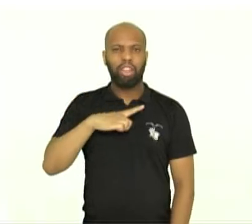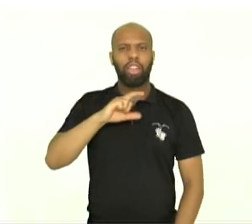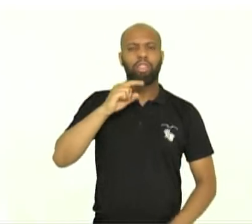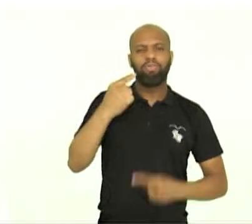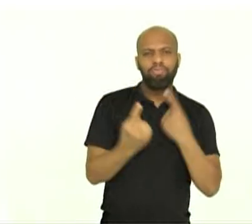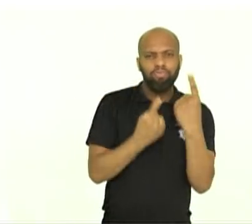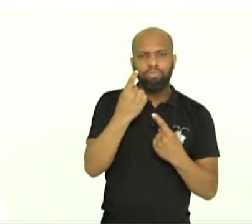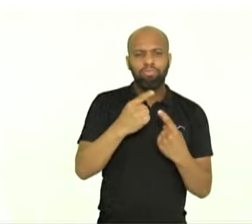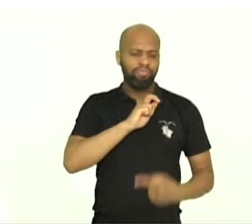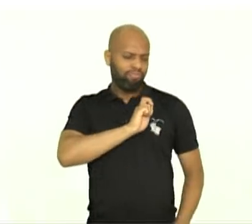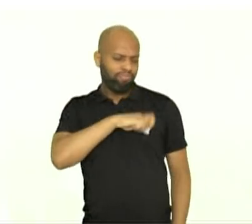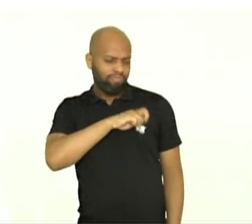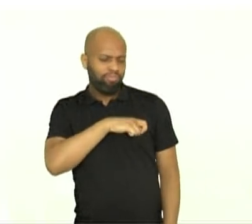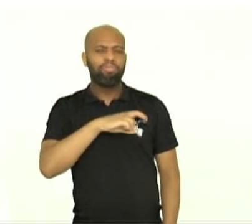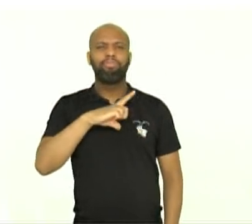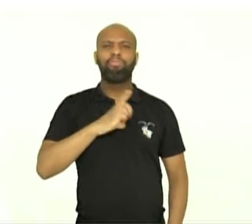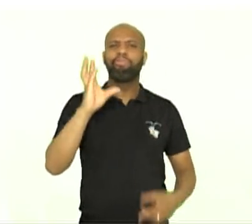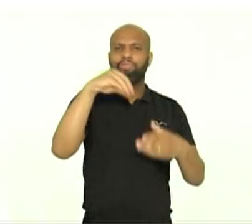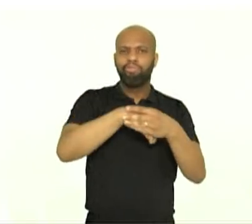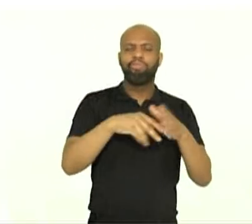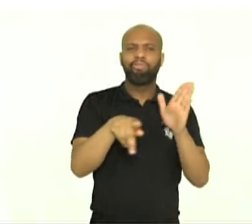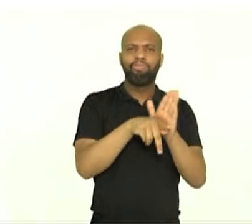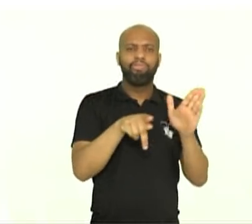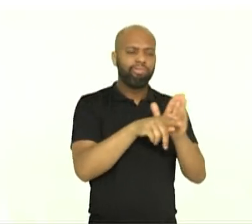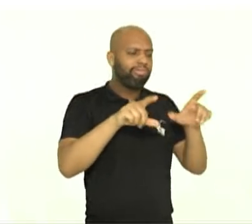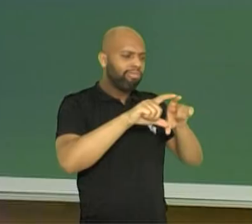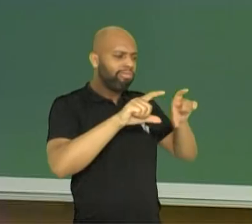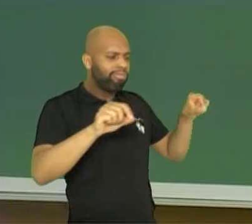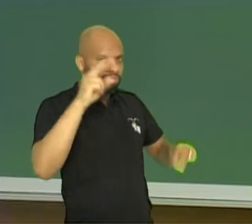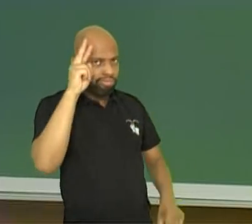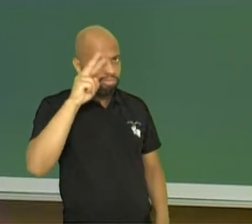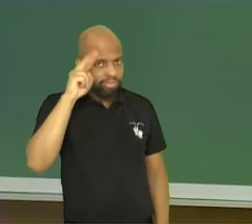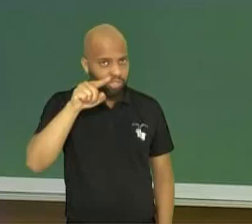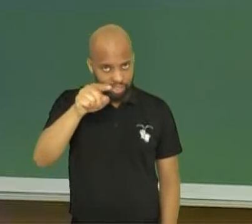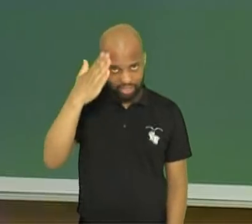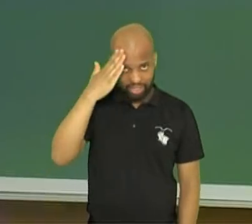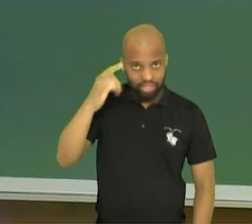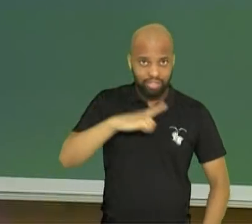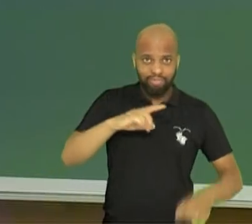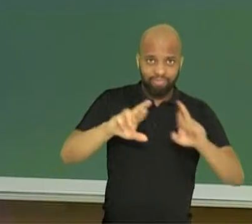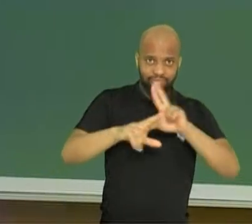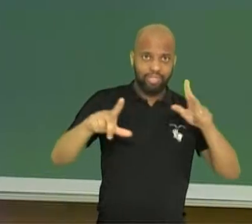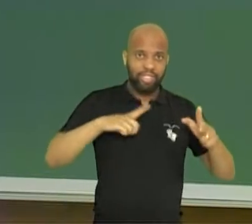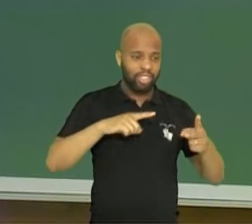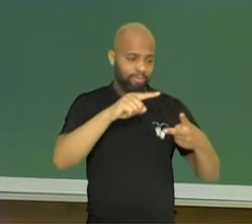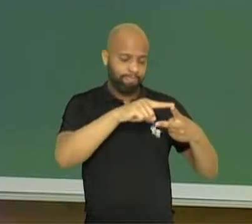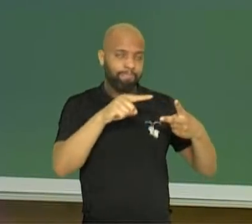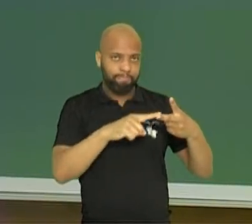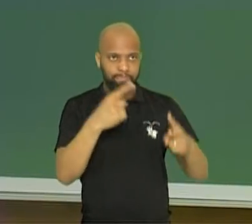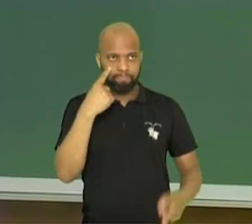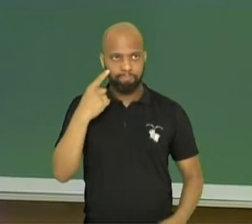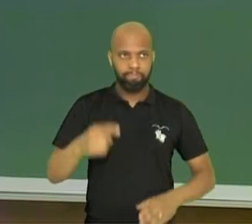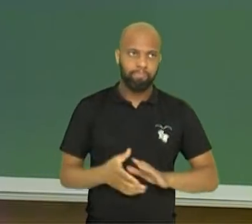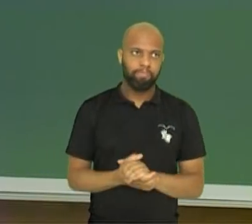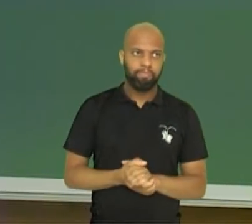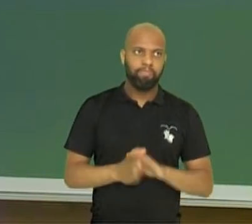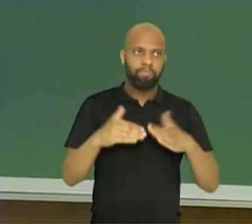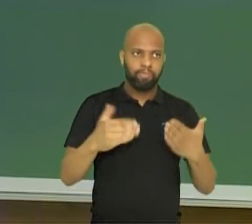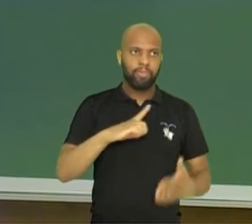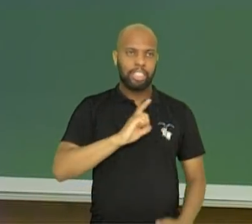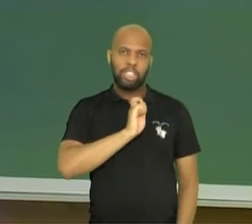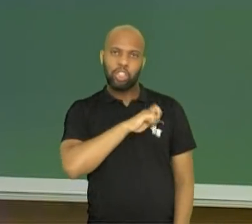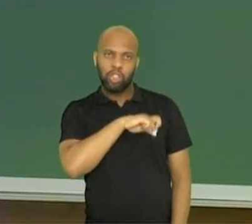de ironia, então, professora, que eu posso encontrar nas tiras? Você sabia que existe diferença? 2 tipos aqui para você. Bom,